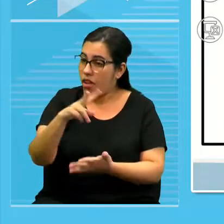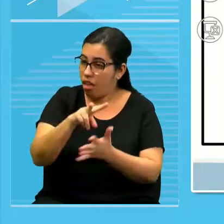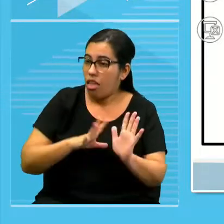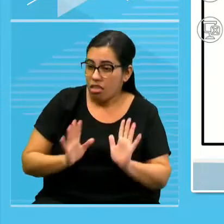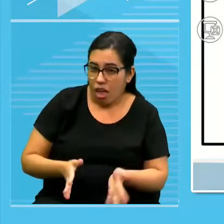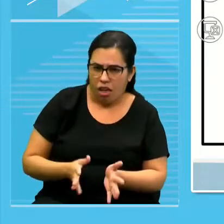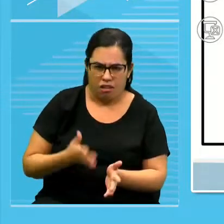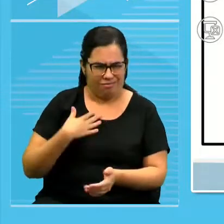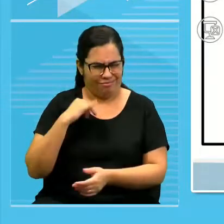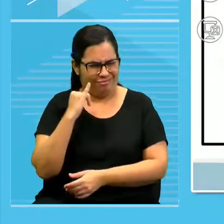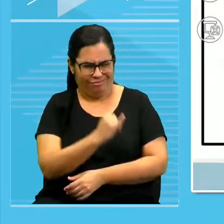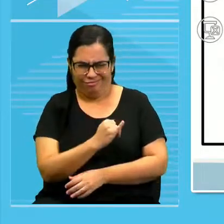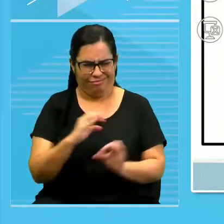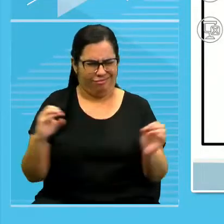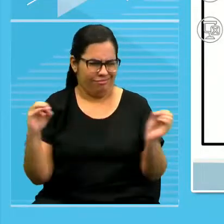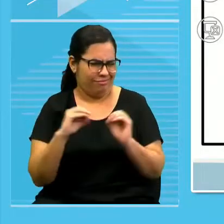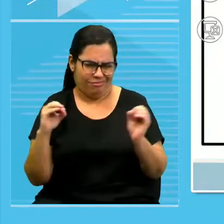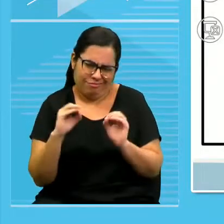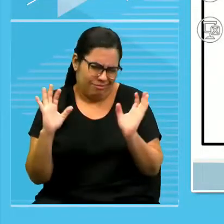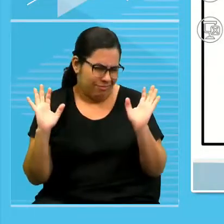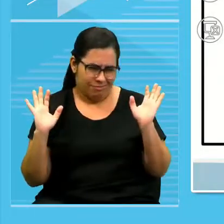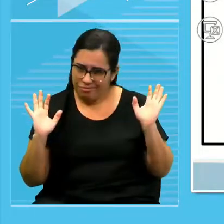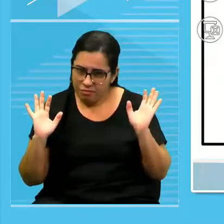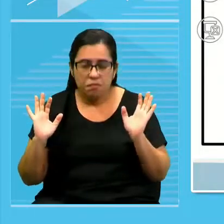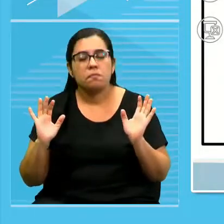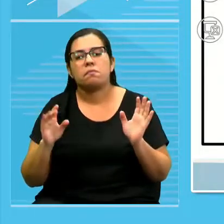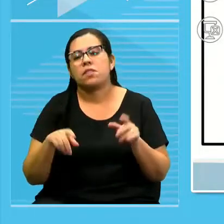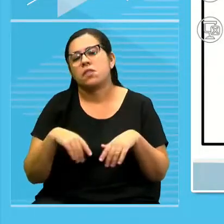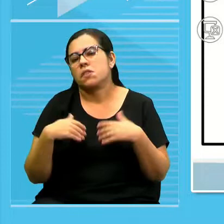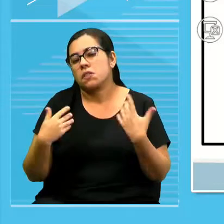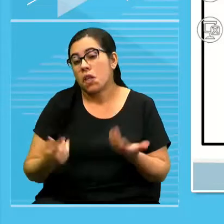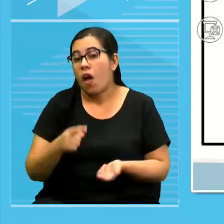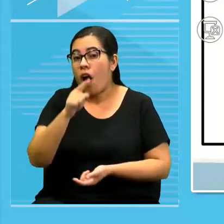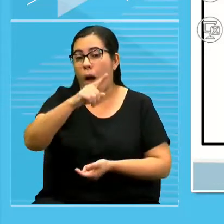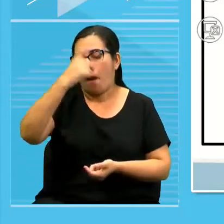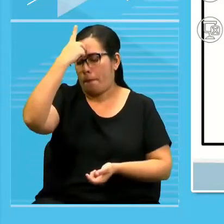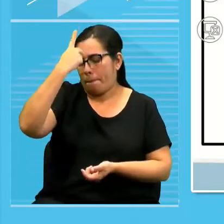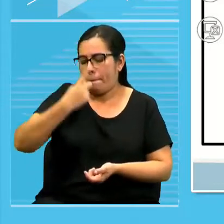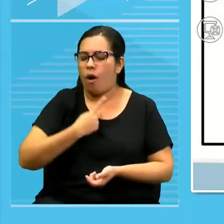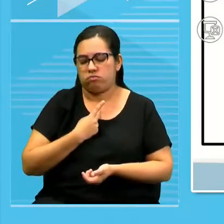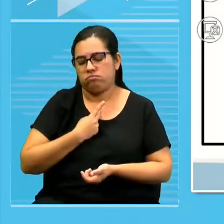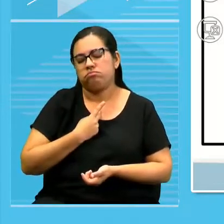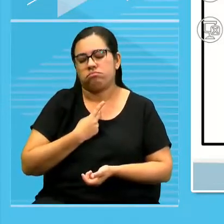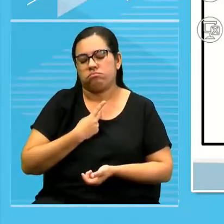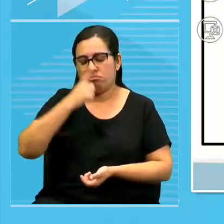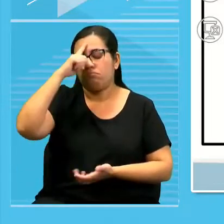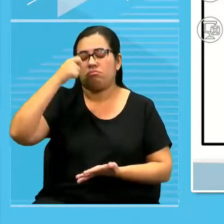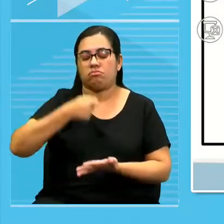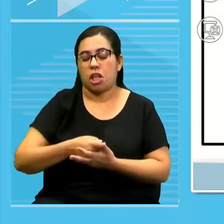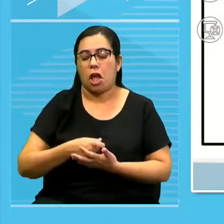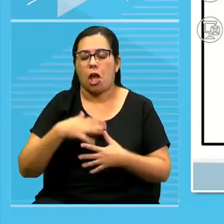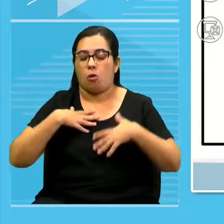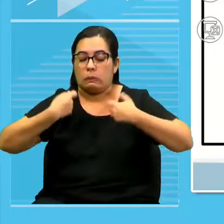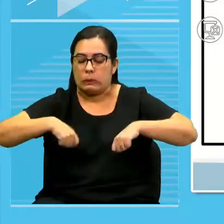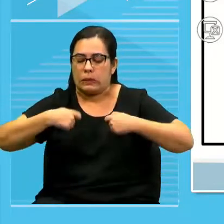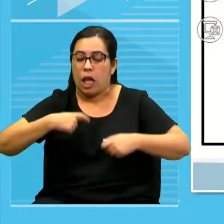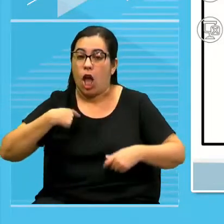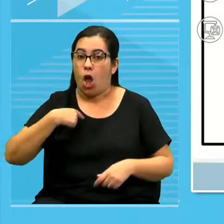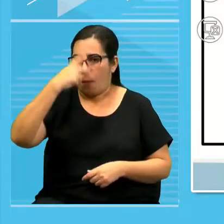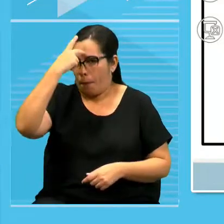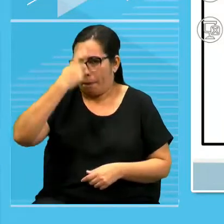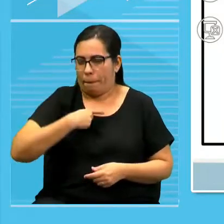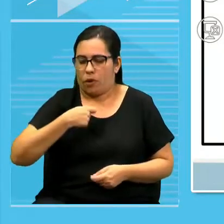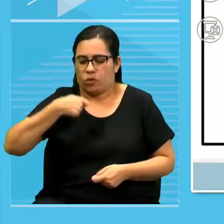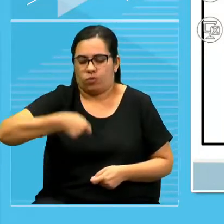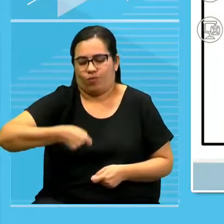não ele não vai ficar fazendo isso é um compromisso seu com você você precisa ter né E